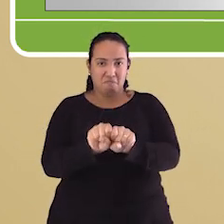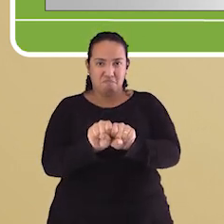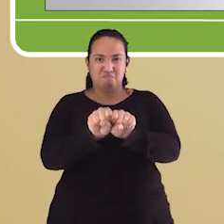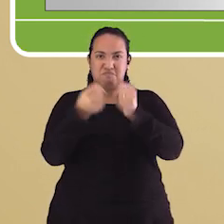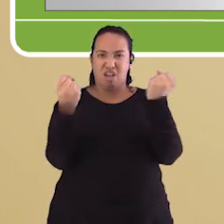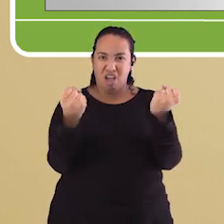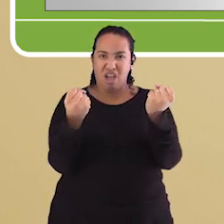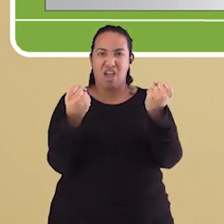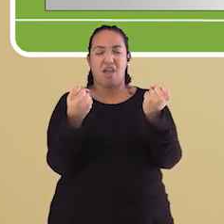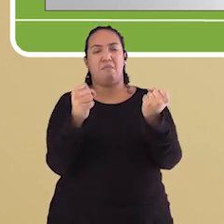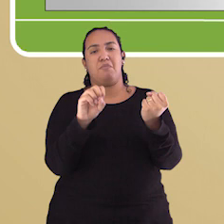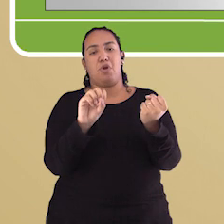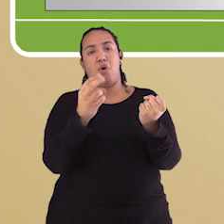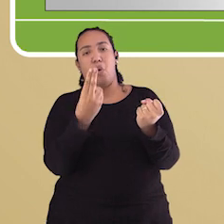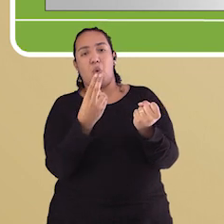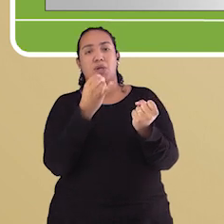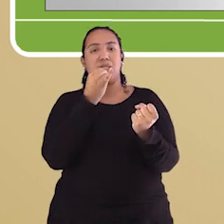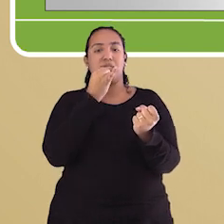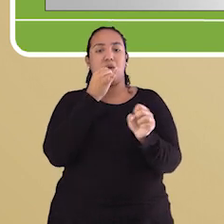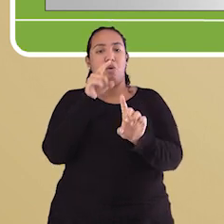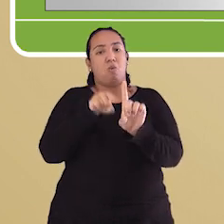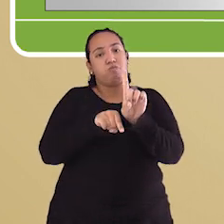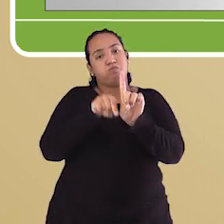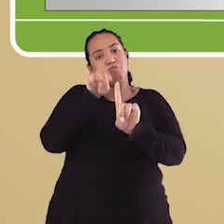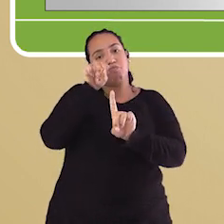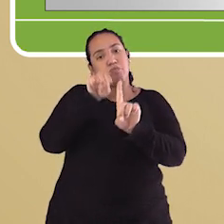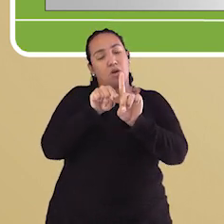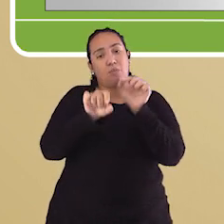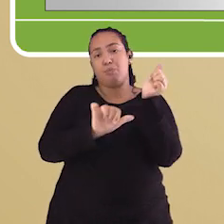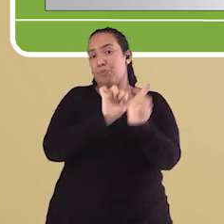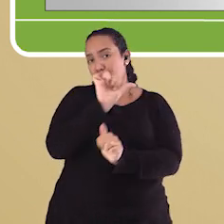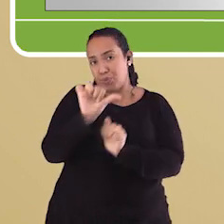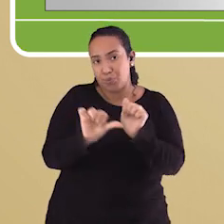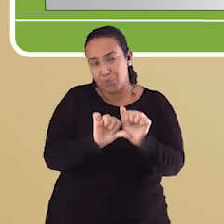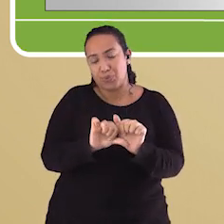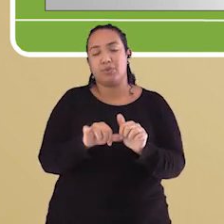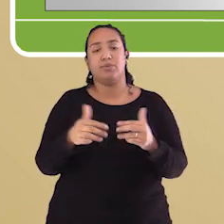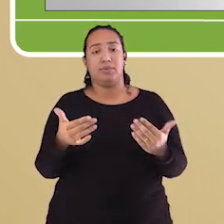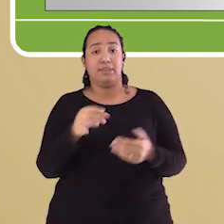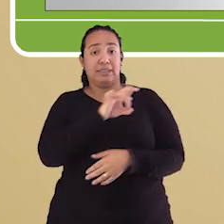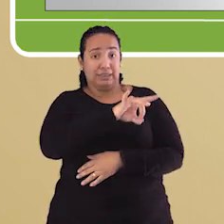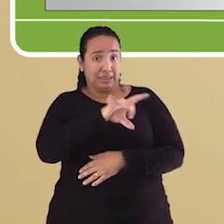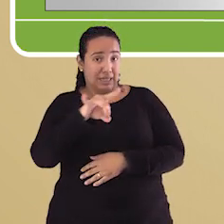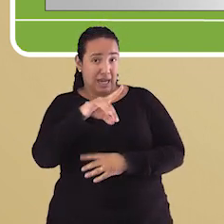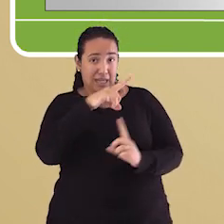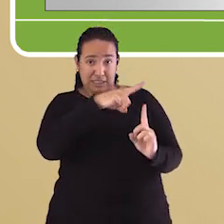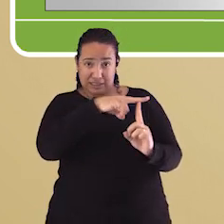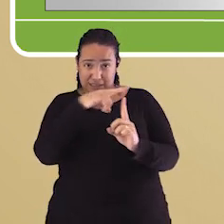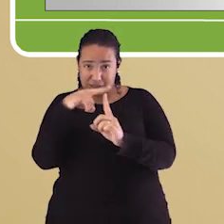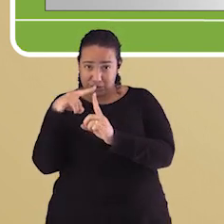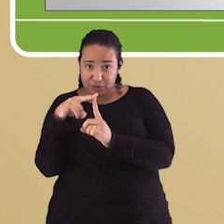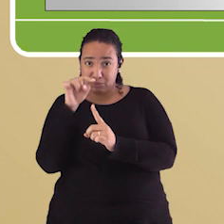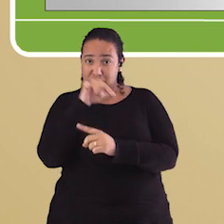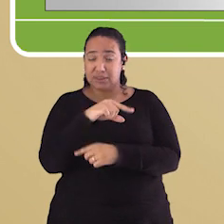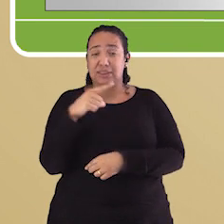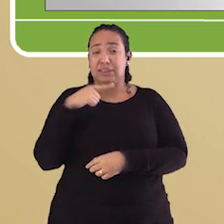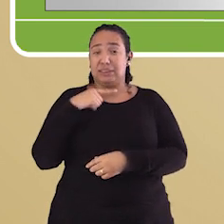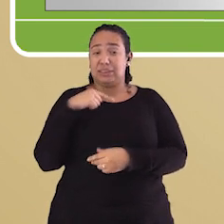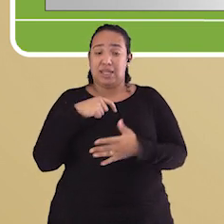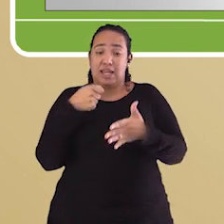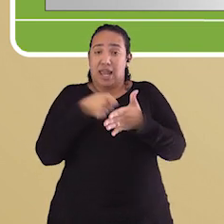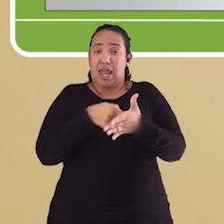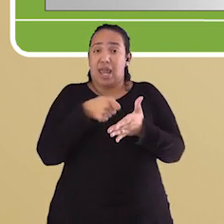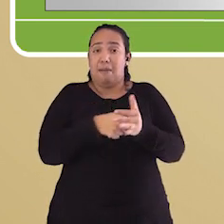quando amassa ou quando altera a temperatura e a pressão. Cada tipo de material tem uma